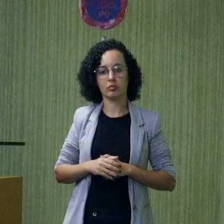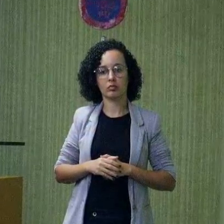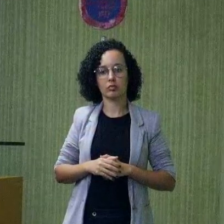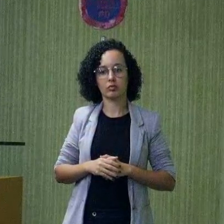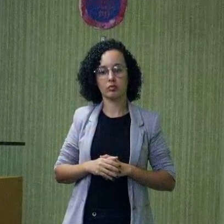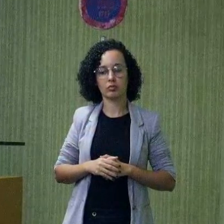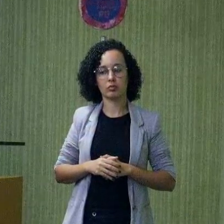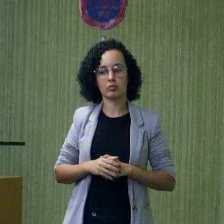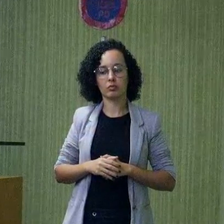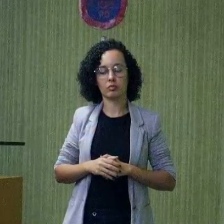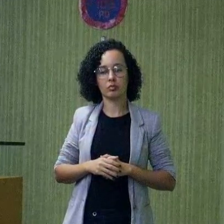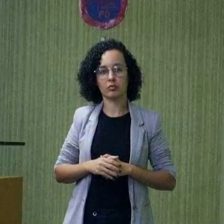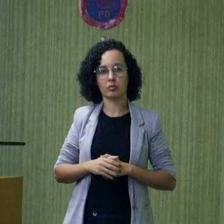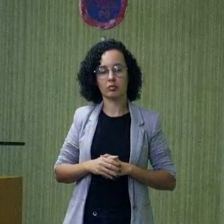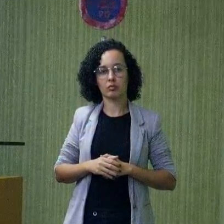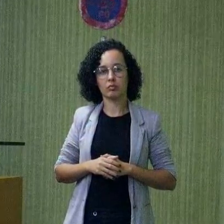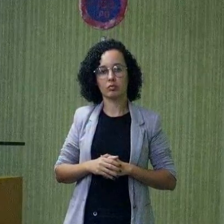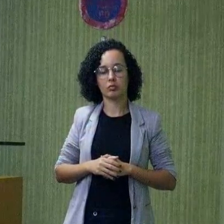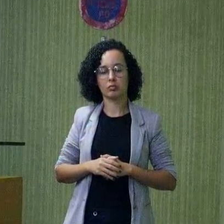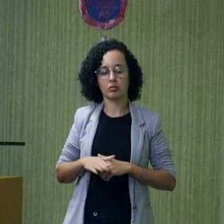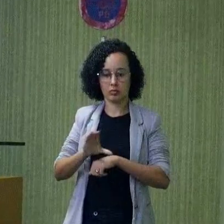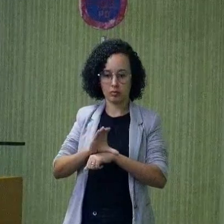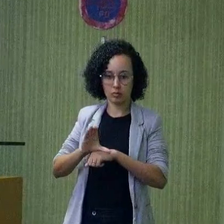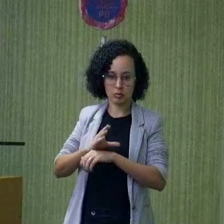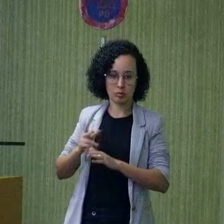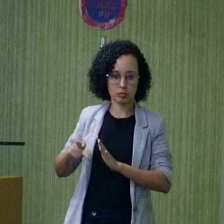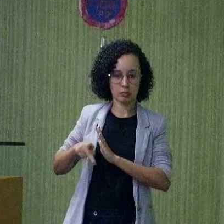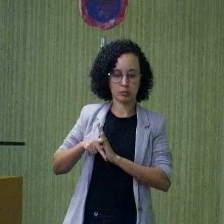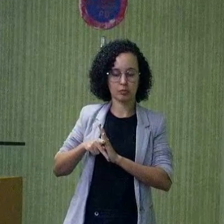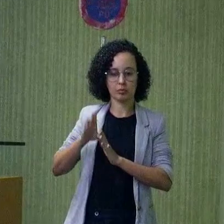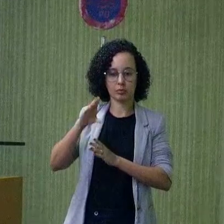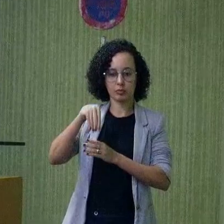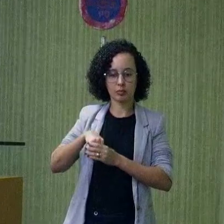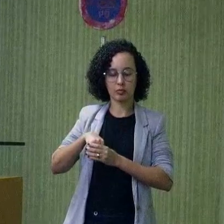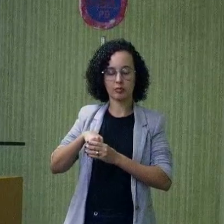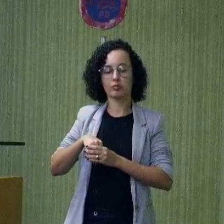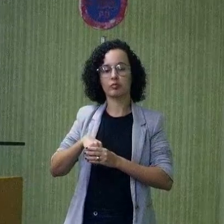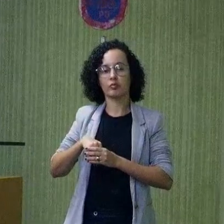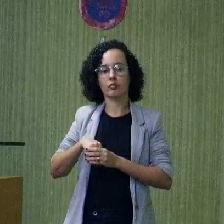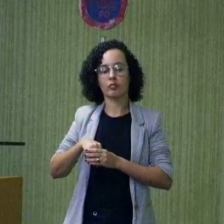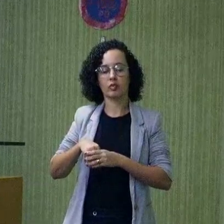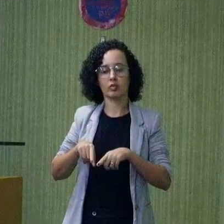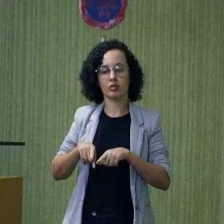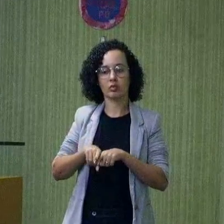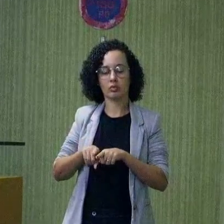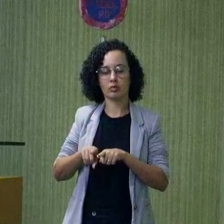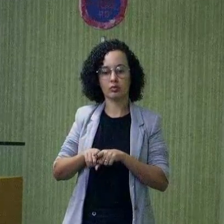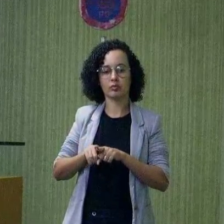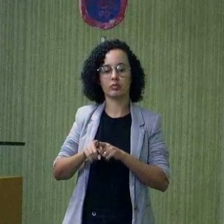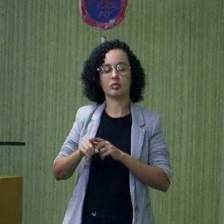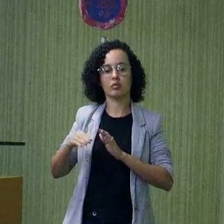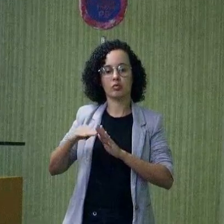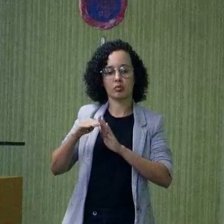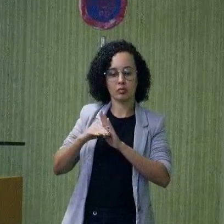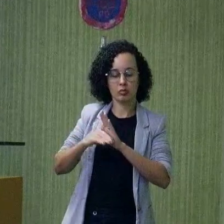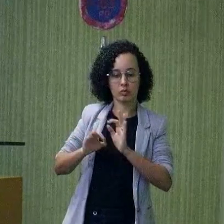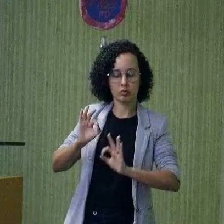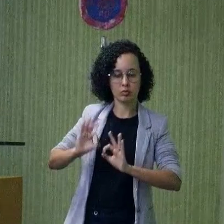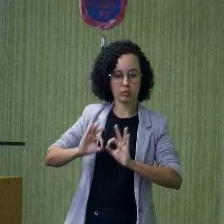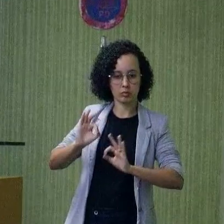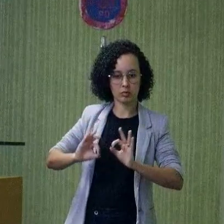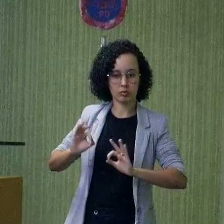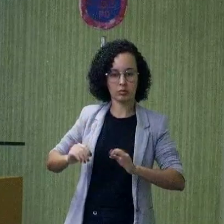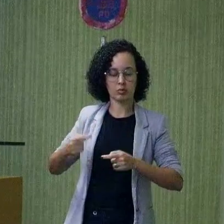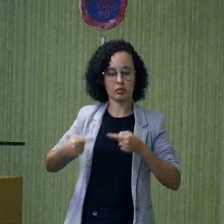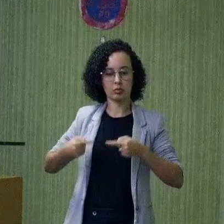princípio da da própria constituição a qualidade e a Equidade como orientações para formulação e implementação das